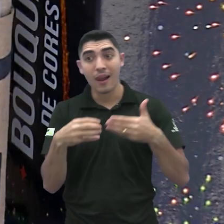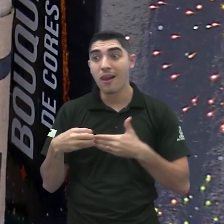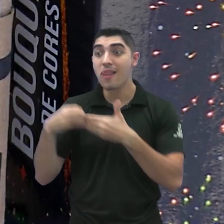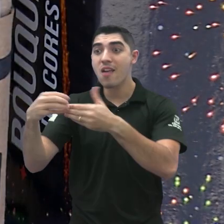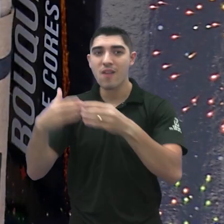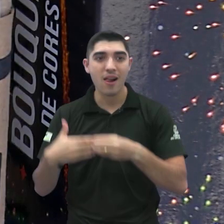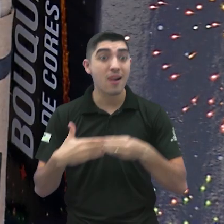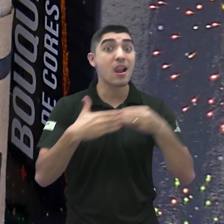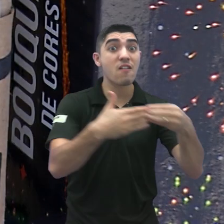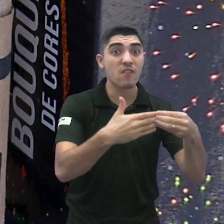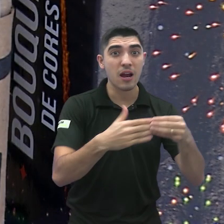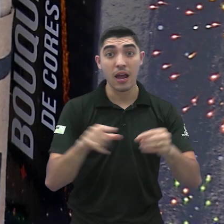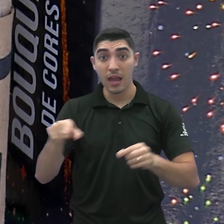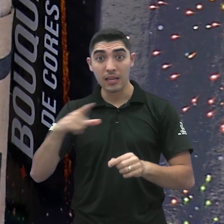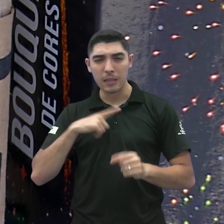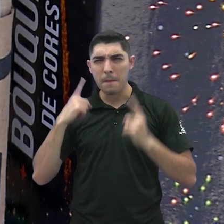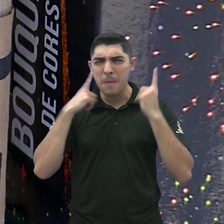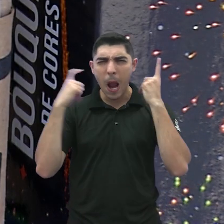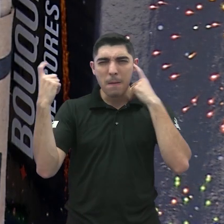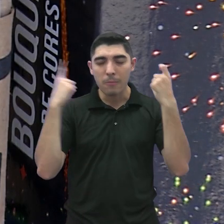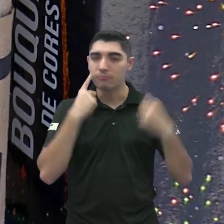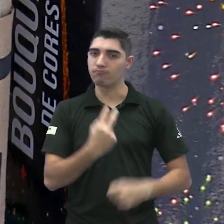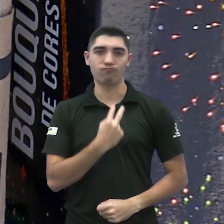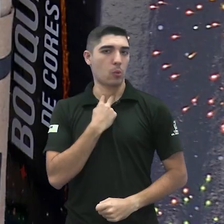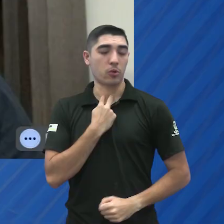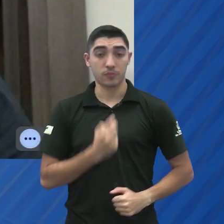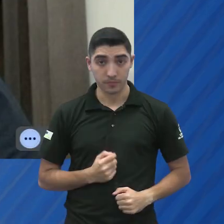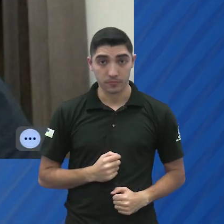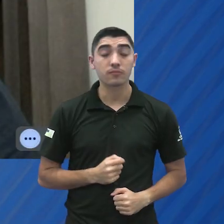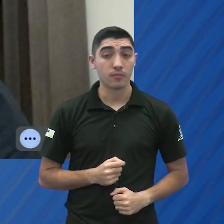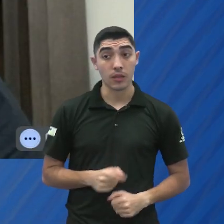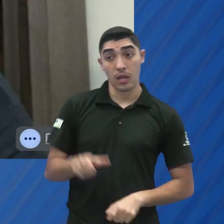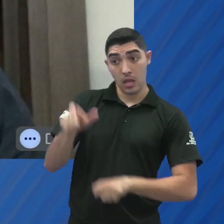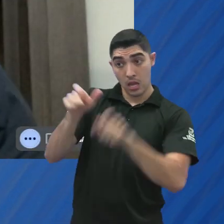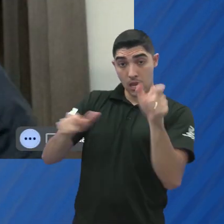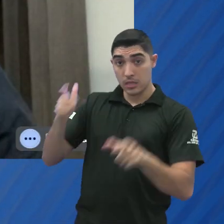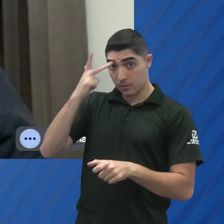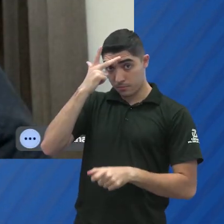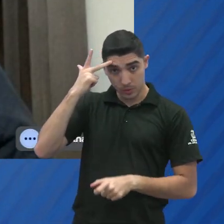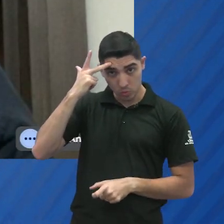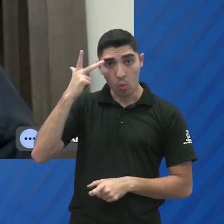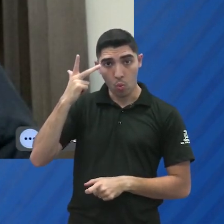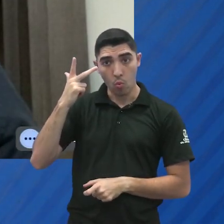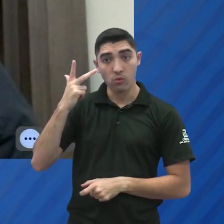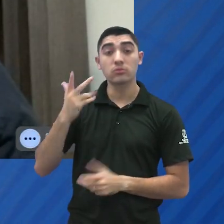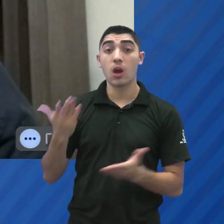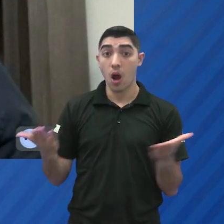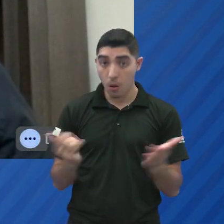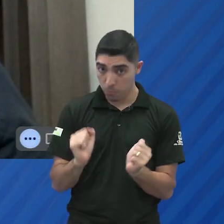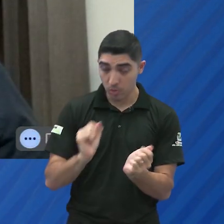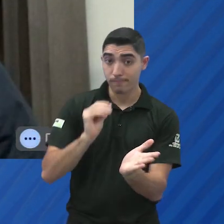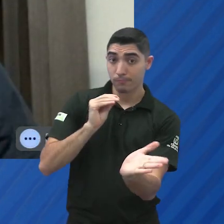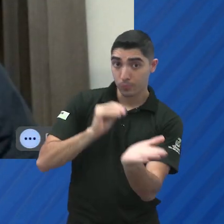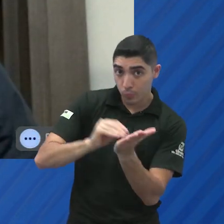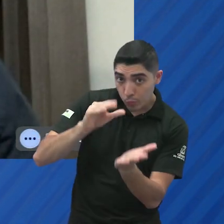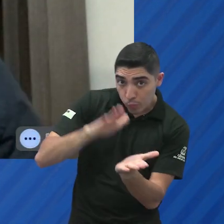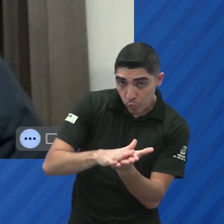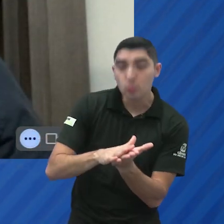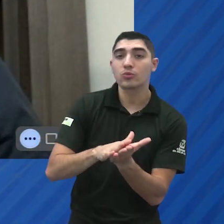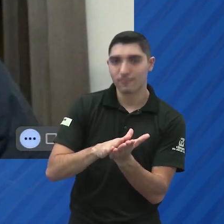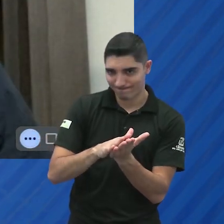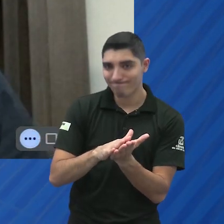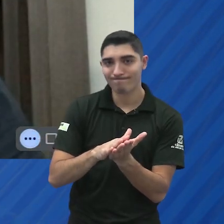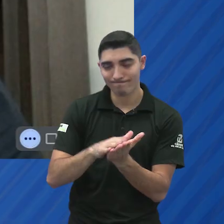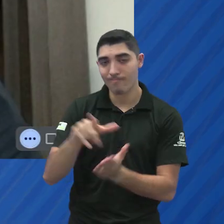armazenamento e o transporte de fogos de artifício com estampido. Para a pessoa física hoje, ela pode acarretar uma multa de